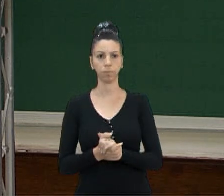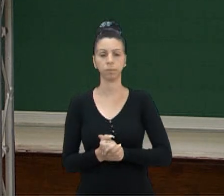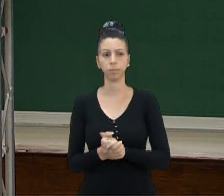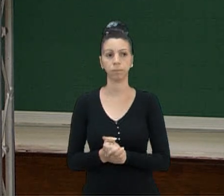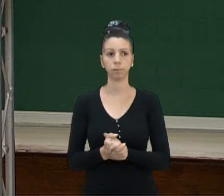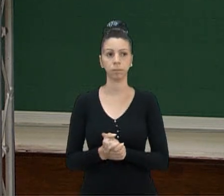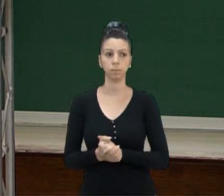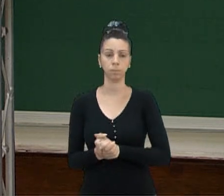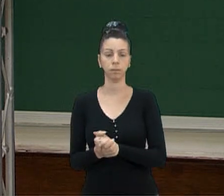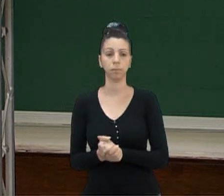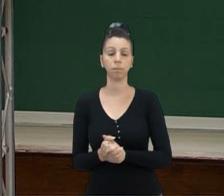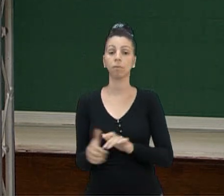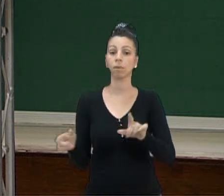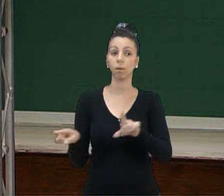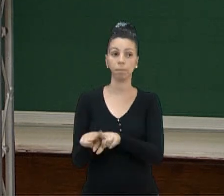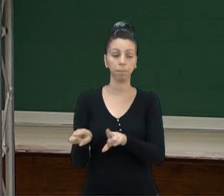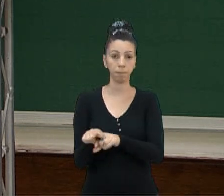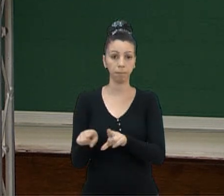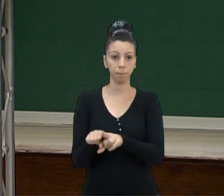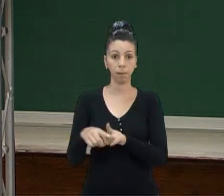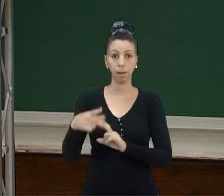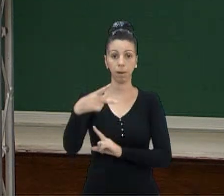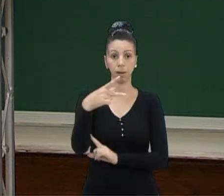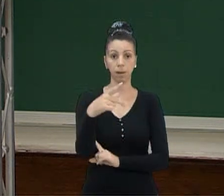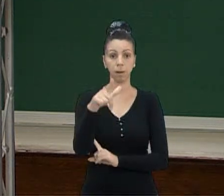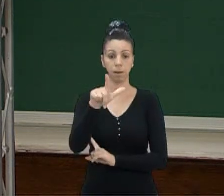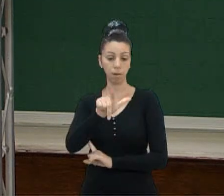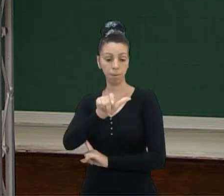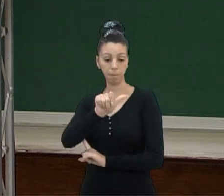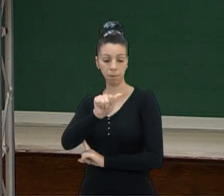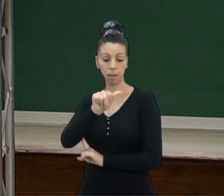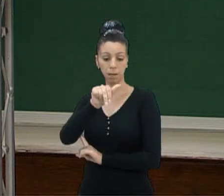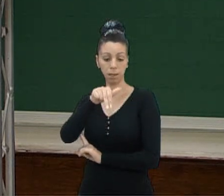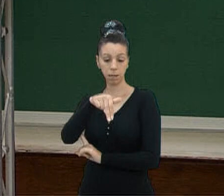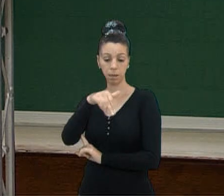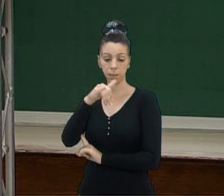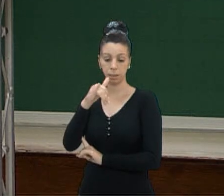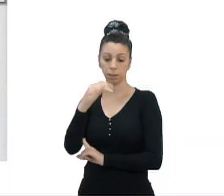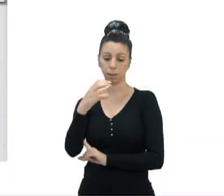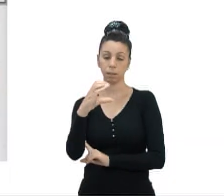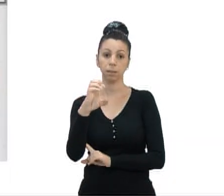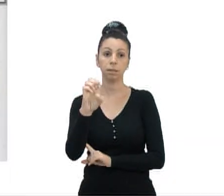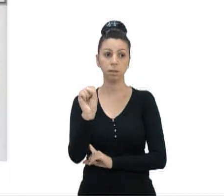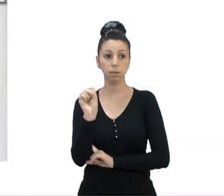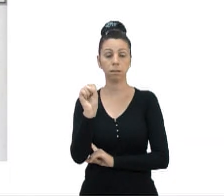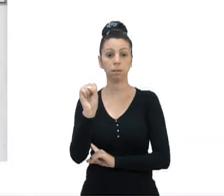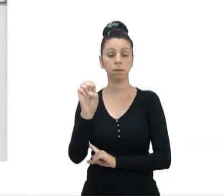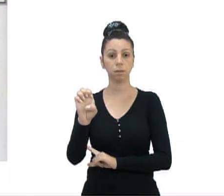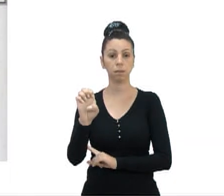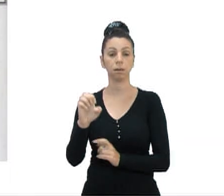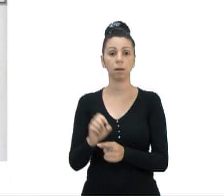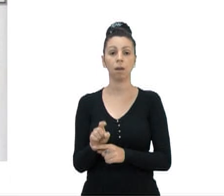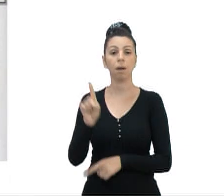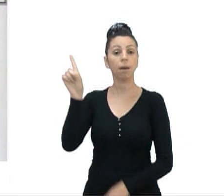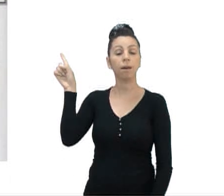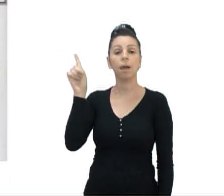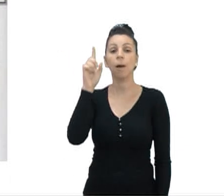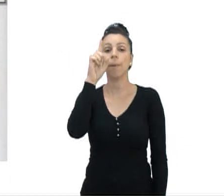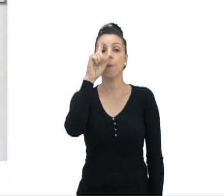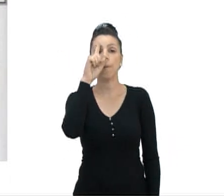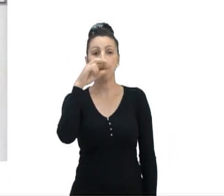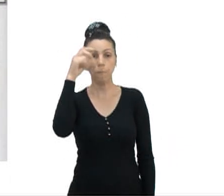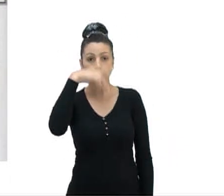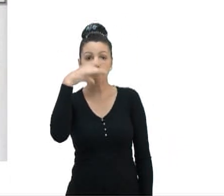aqui das planícies, que são essas partes que estão em verde, então as áreas mais baixas, extremamente importantes